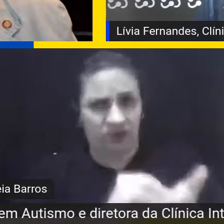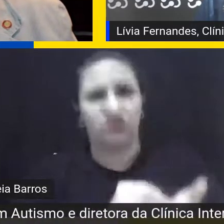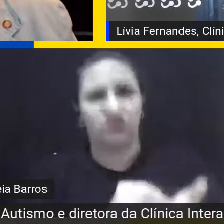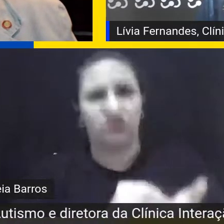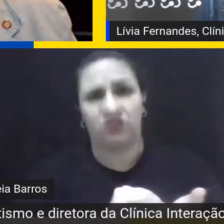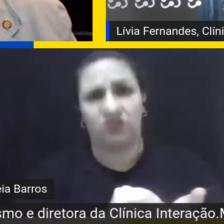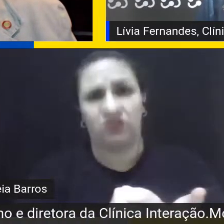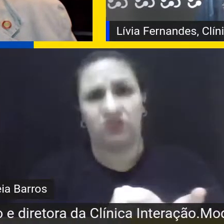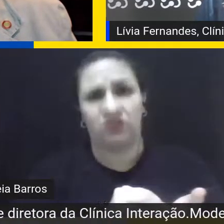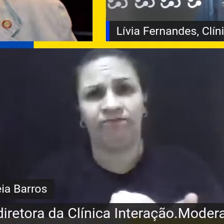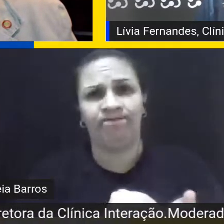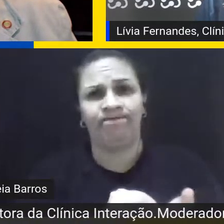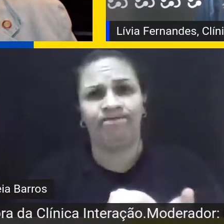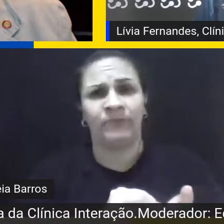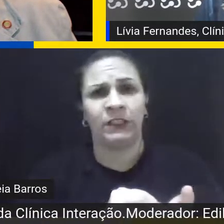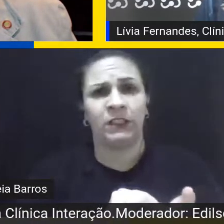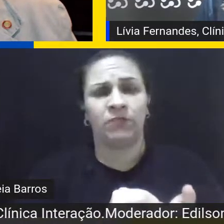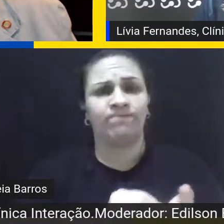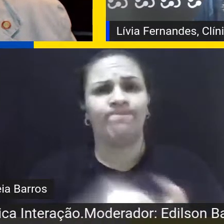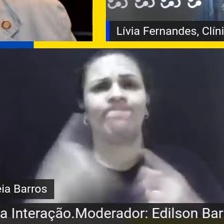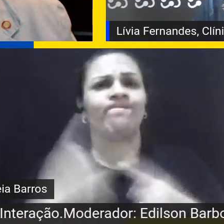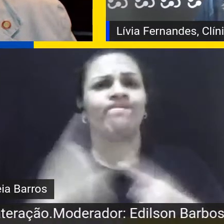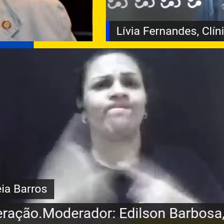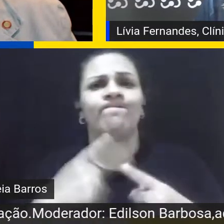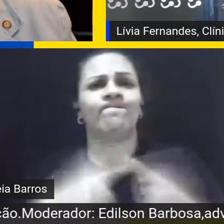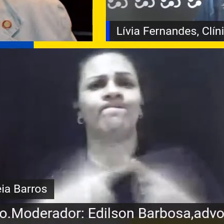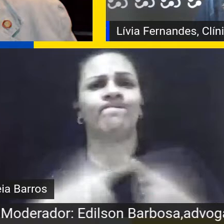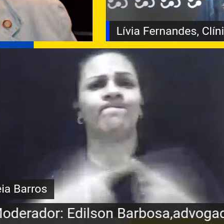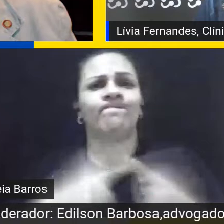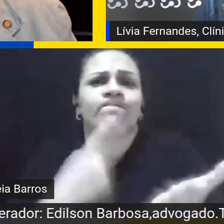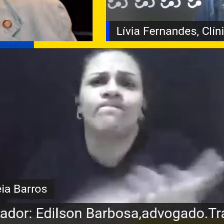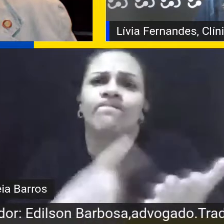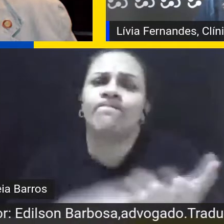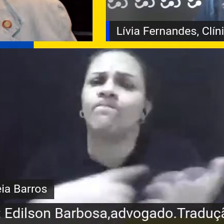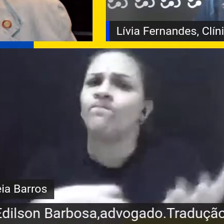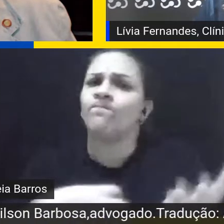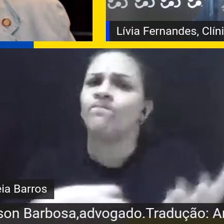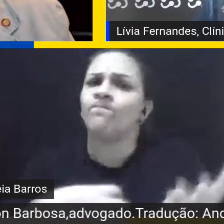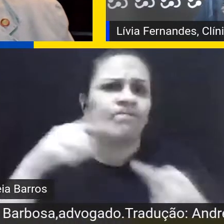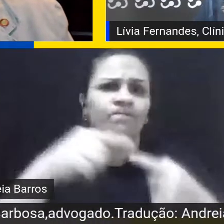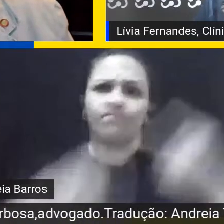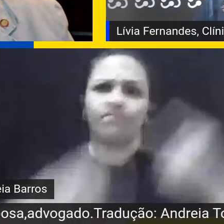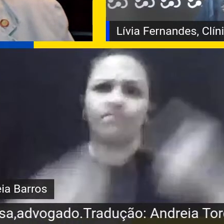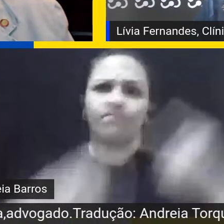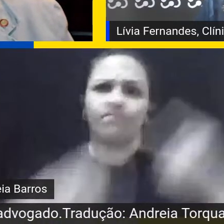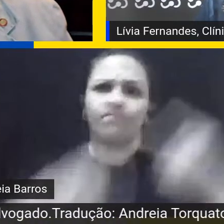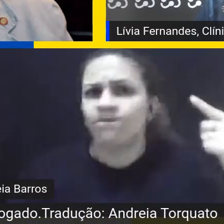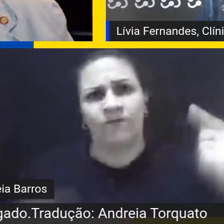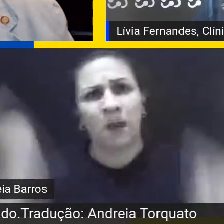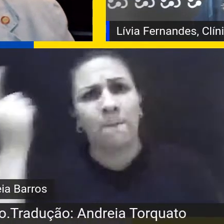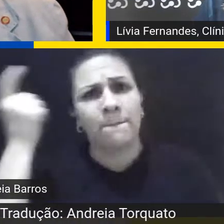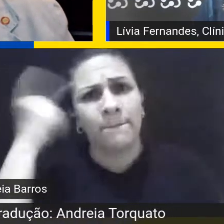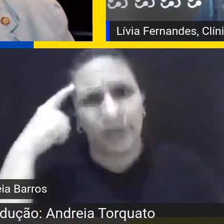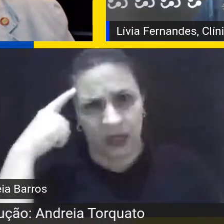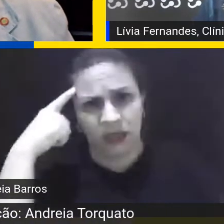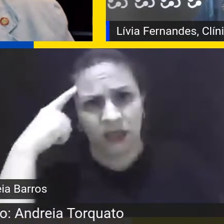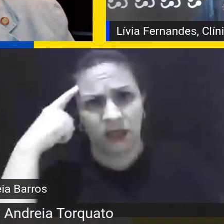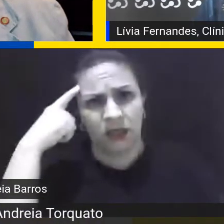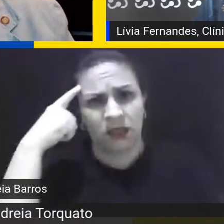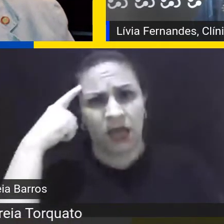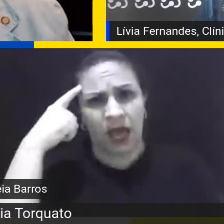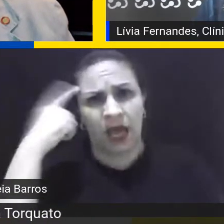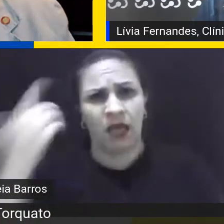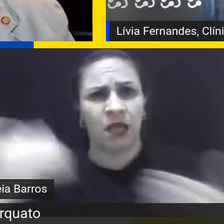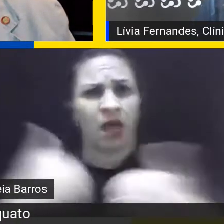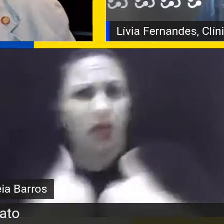de simpatia e por falta também de pensar no usuário do